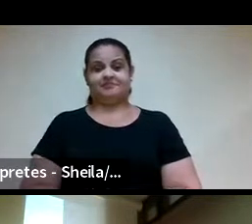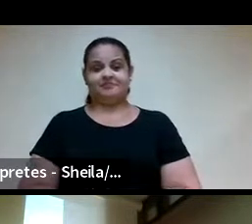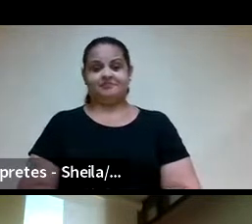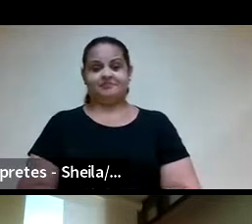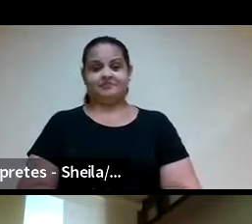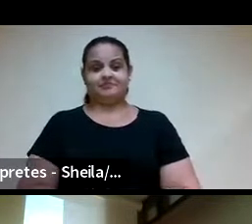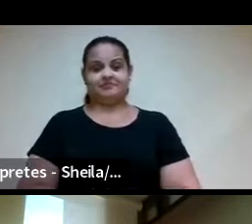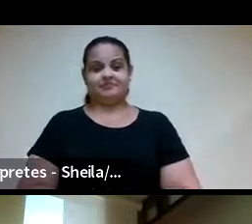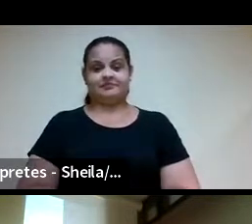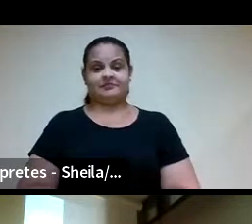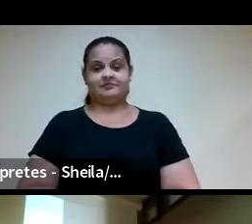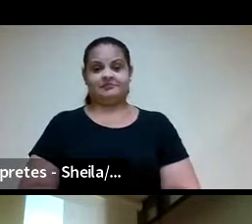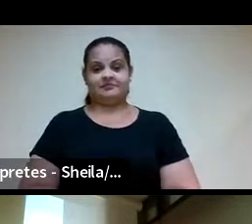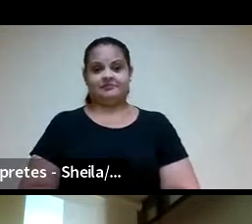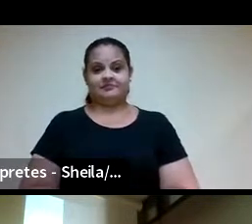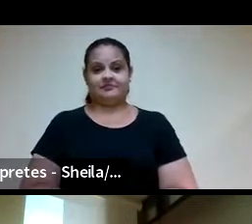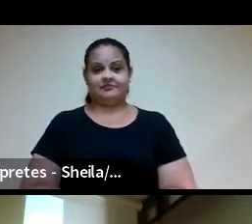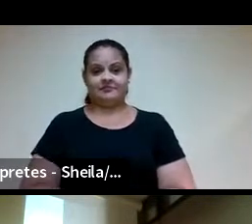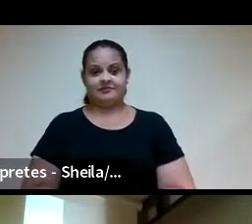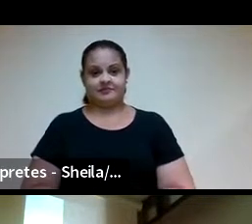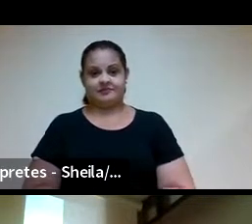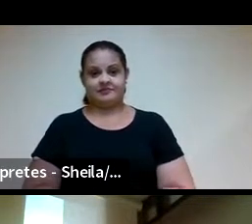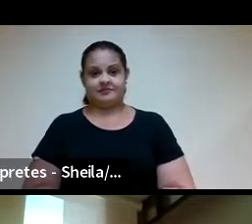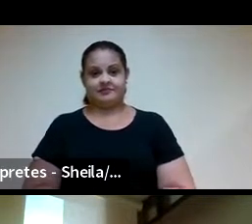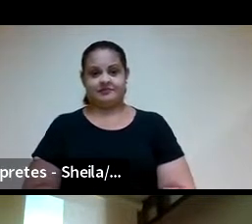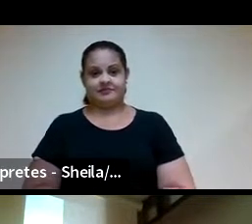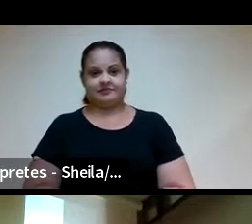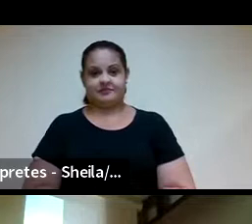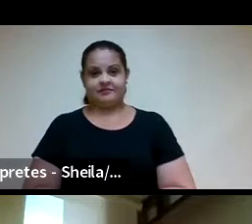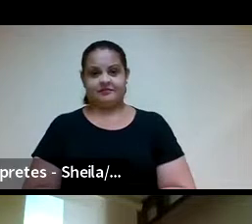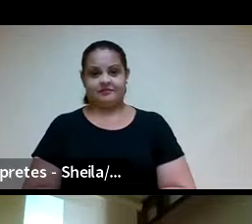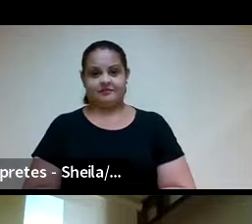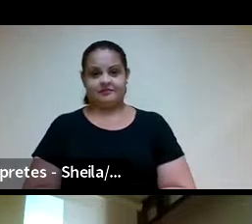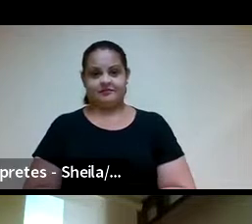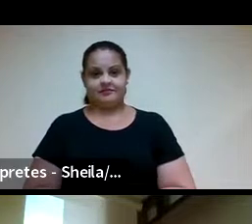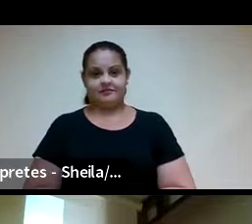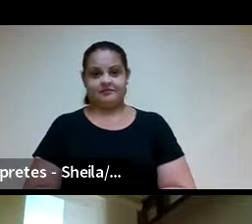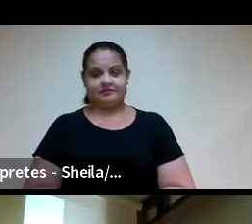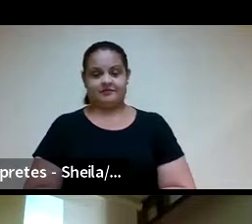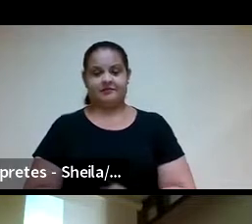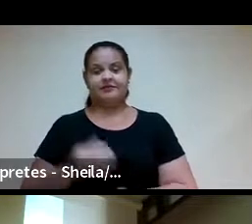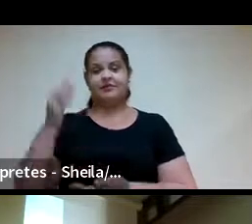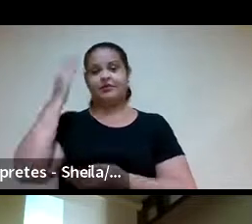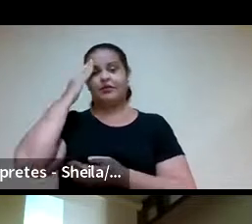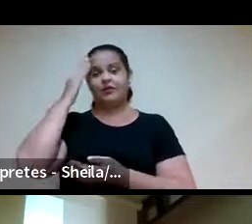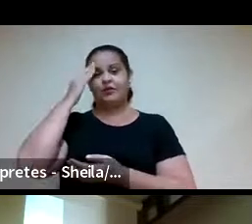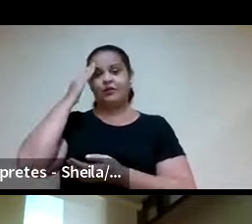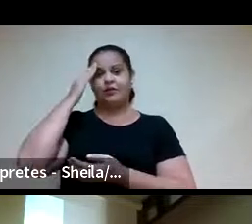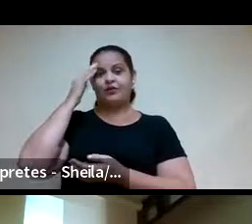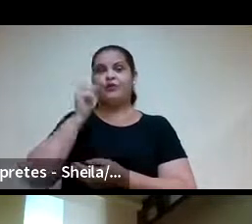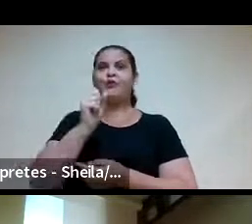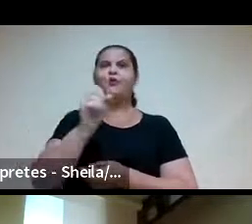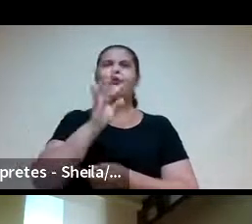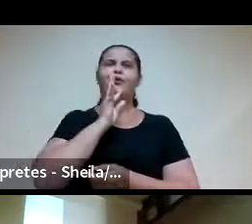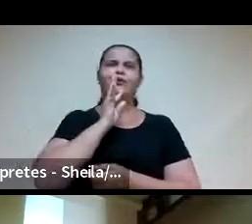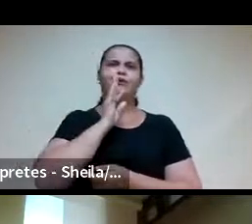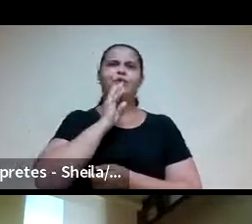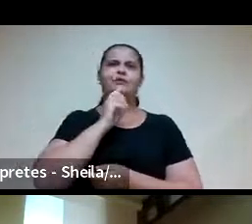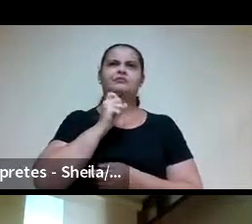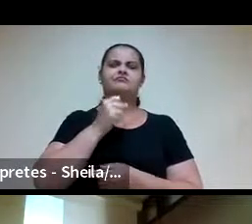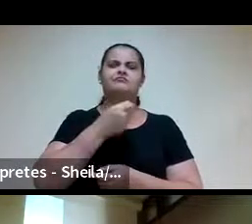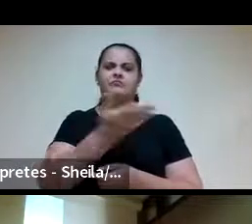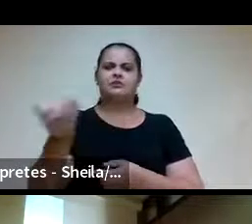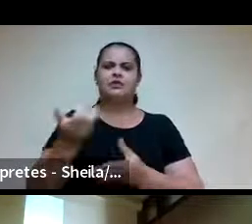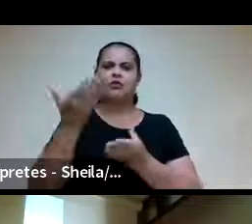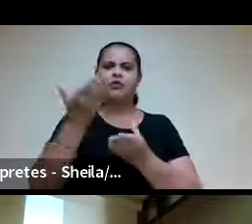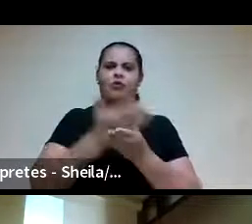Não existe réu testemunha, né? Eu, pelo menos, não conheço aqui no, nesses processos aí. Mas